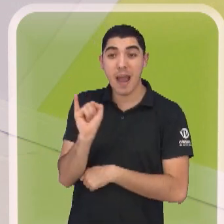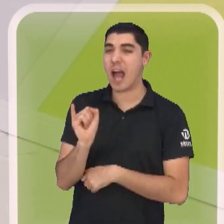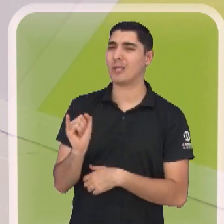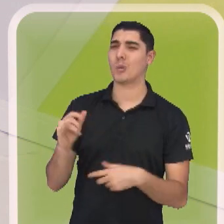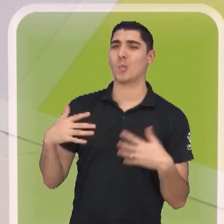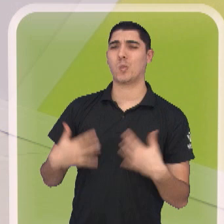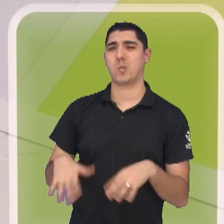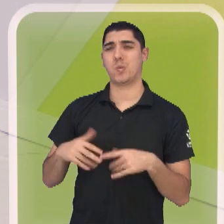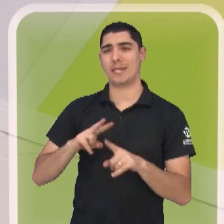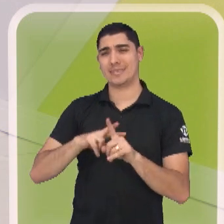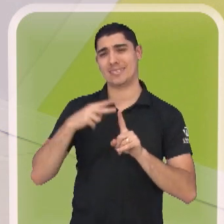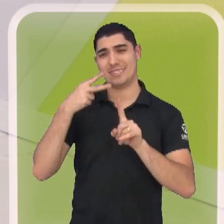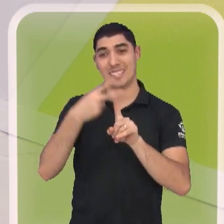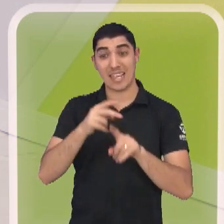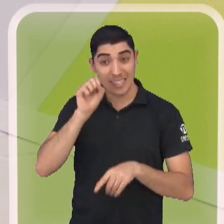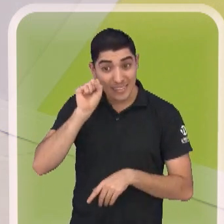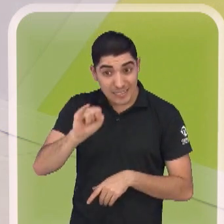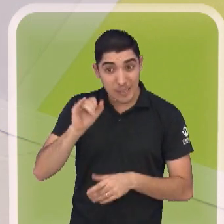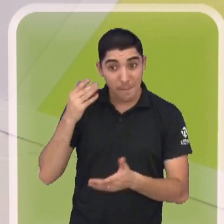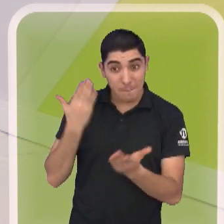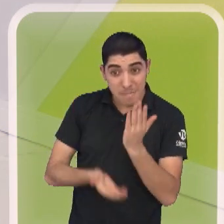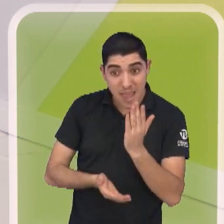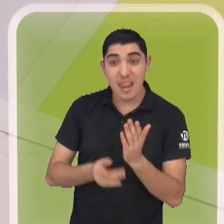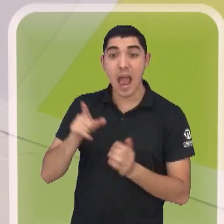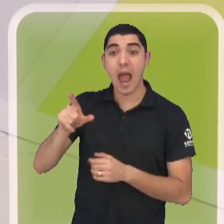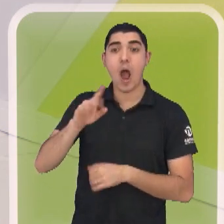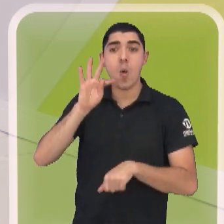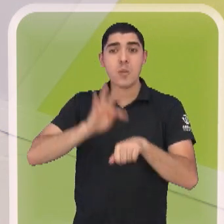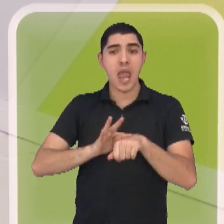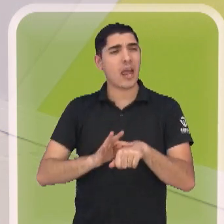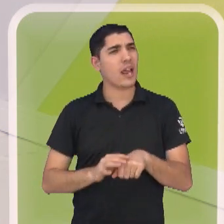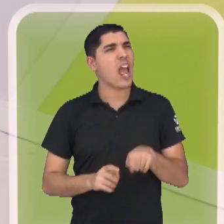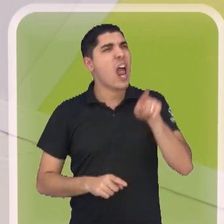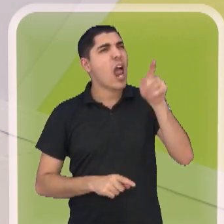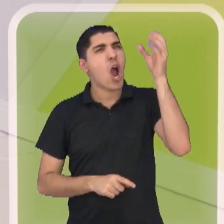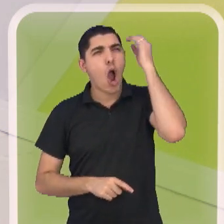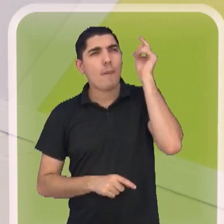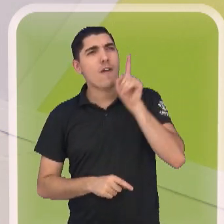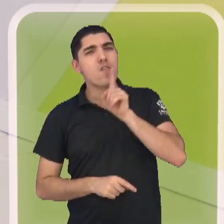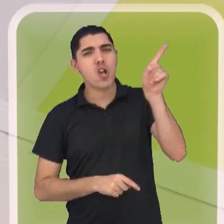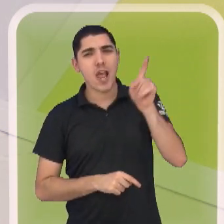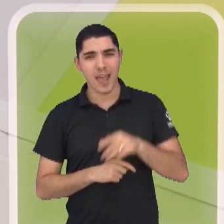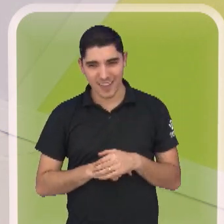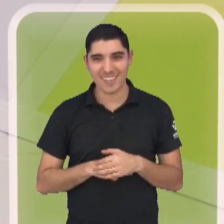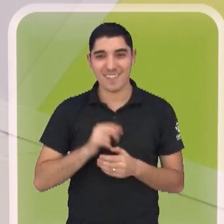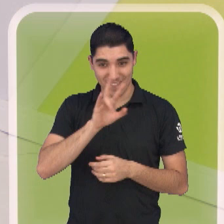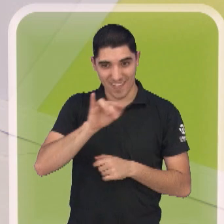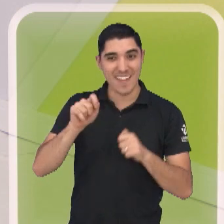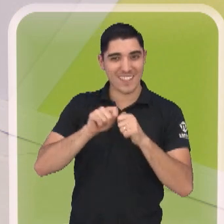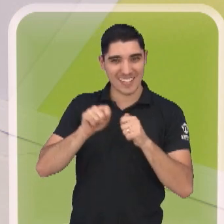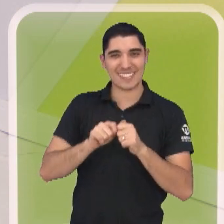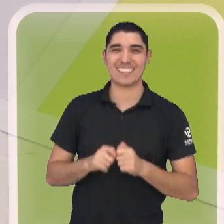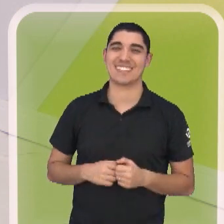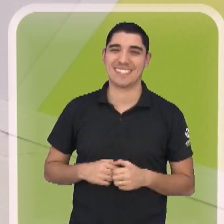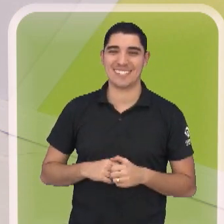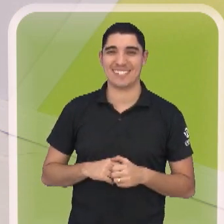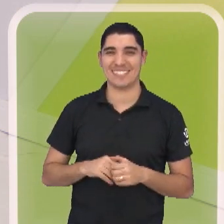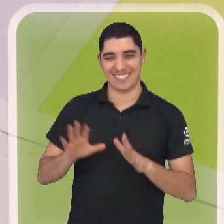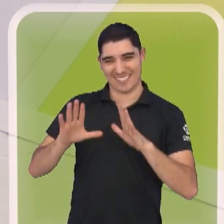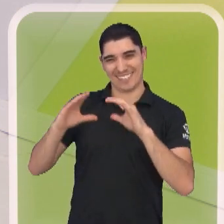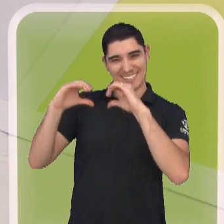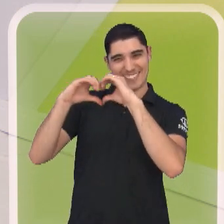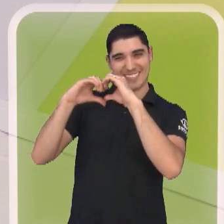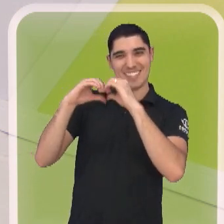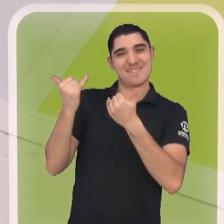Carlos schwank se perder ele vai olhar para arquibancada assim ah é culpa dela Tenho certeza que vai fazer isso claro Ó rapaz